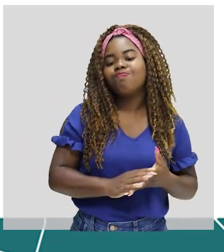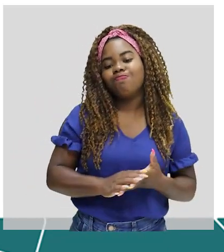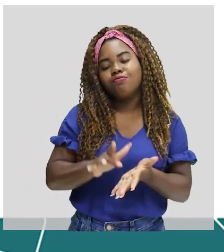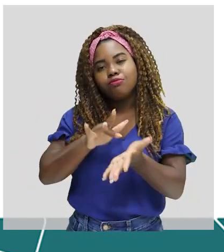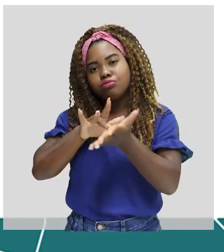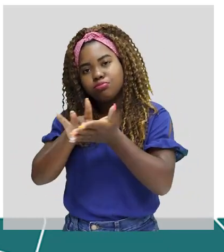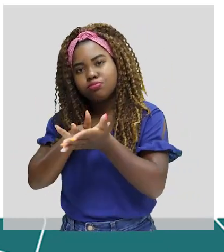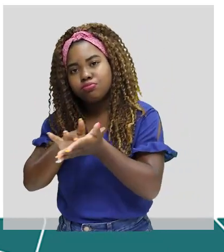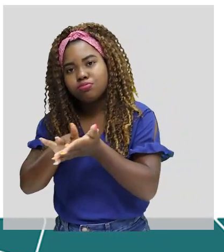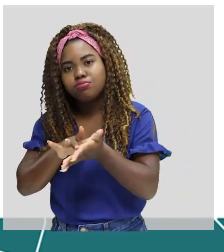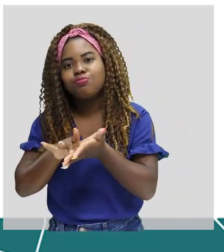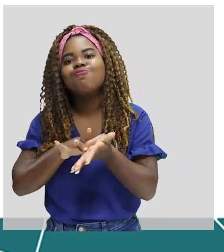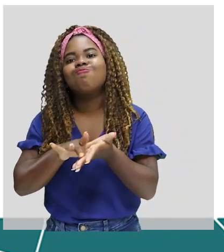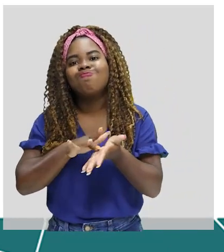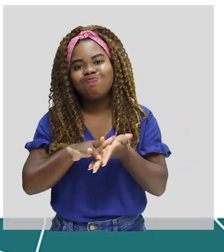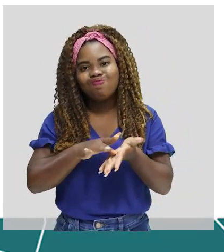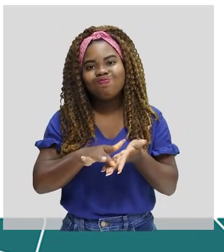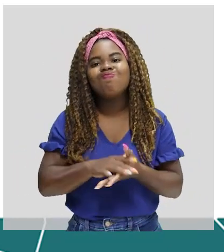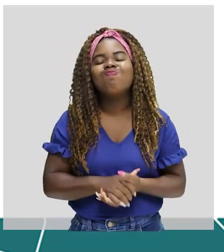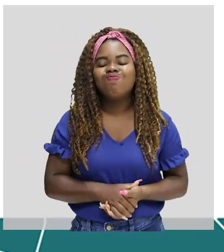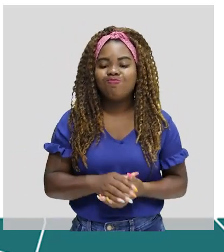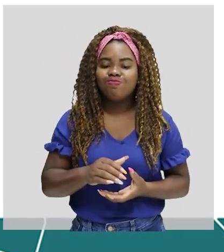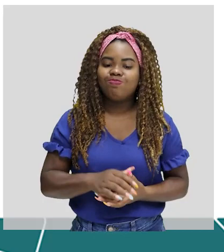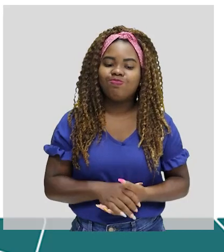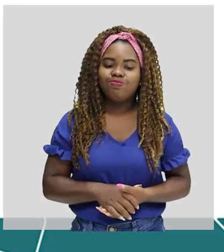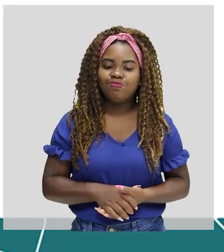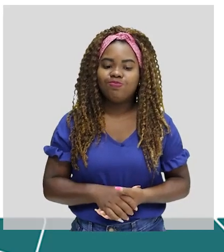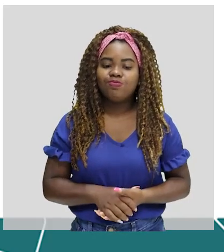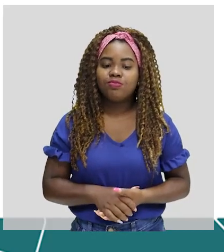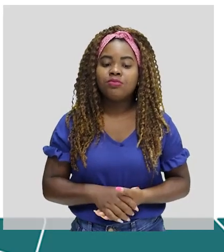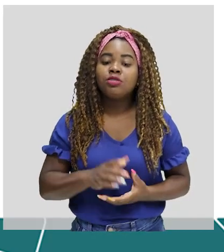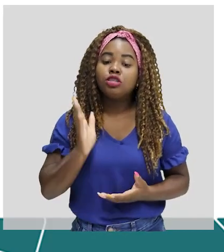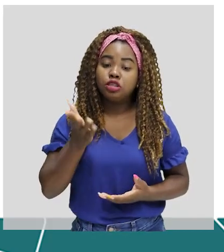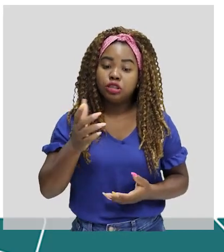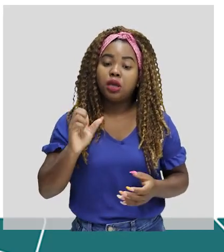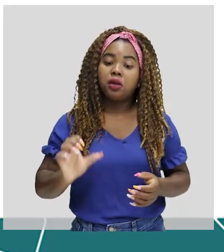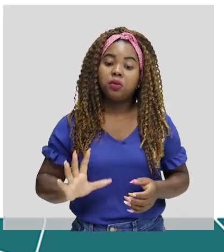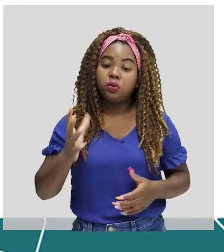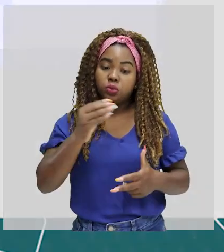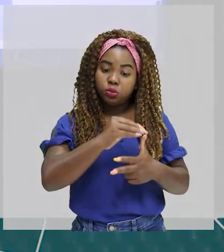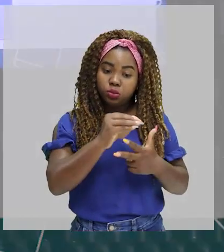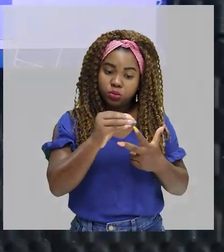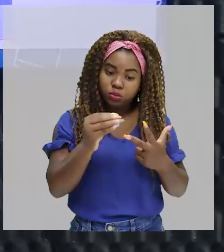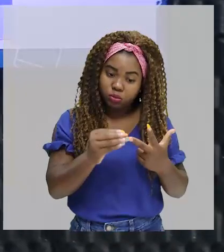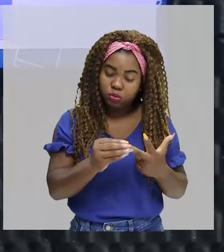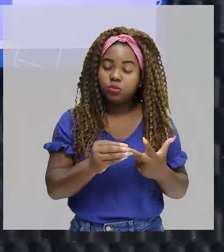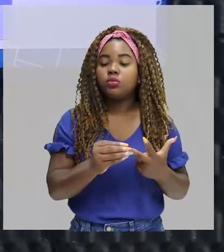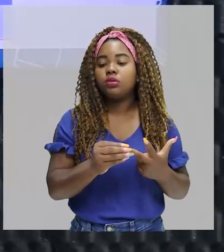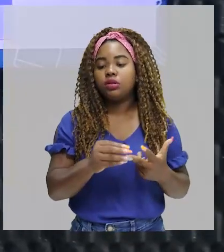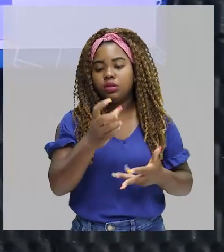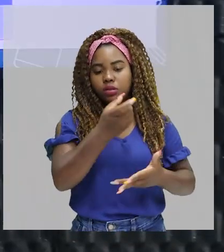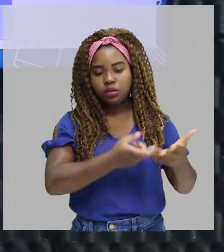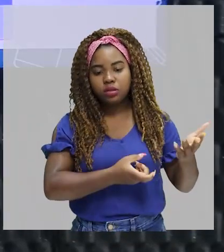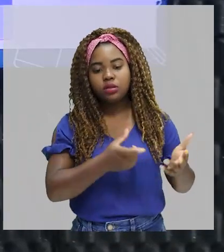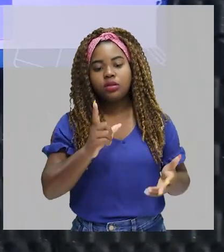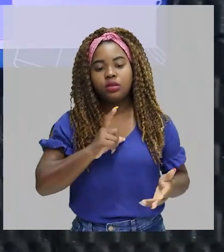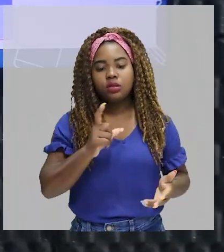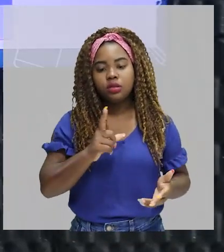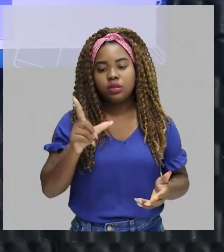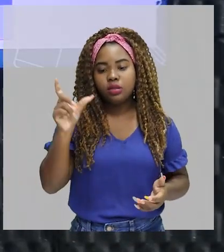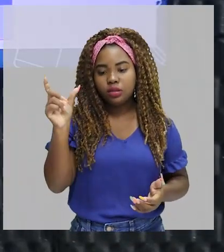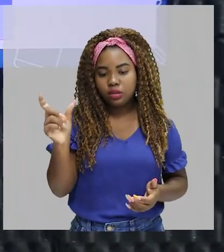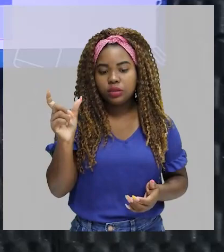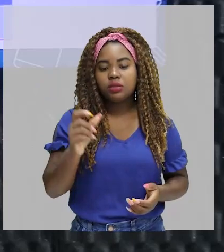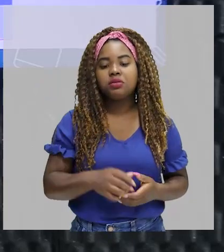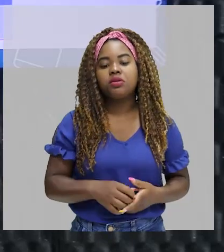É um exemplo clássico que já foi tema de vestibular, já aparece texto que tem essa palavra e que